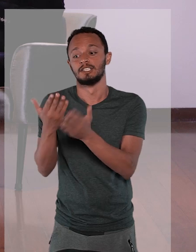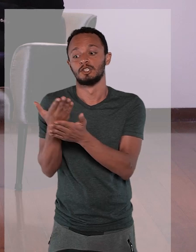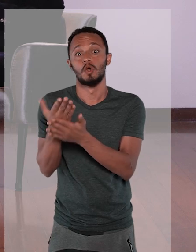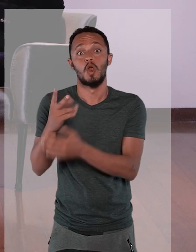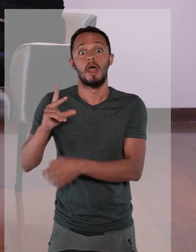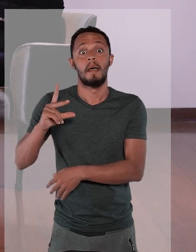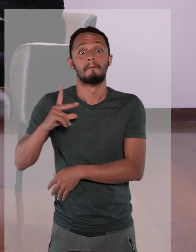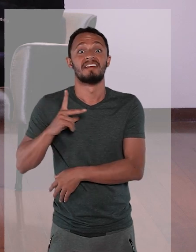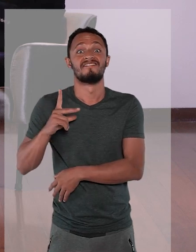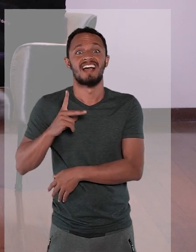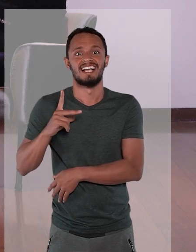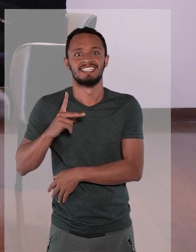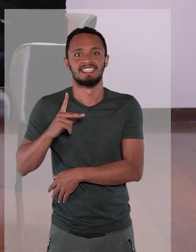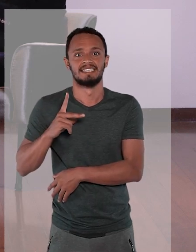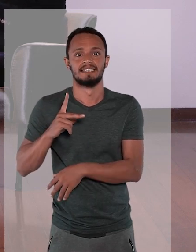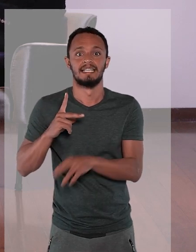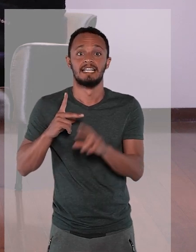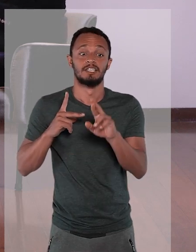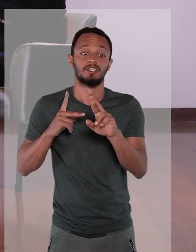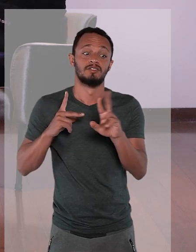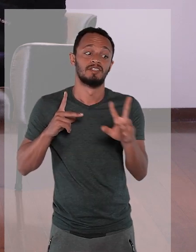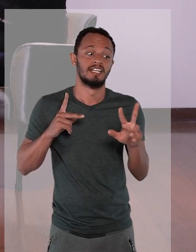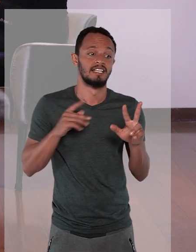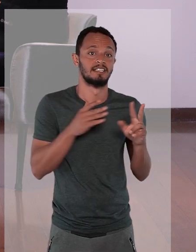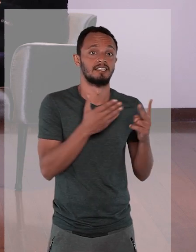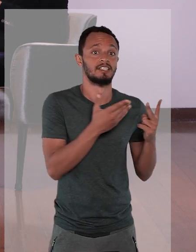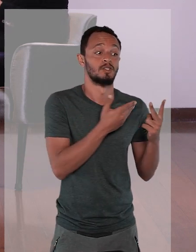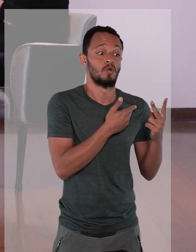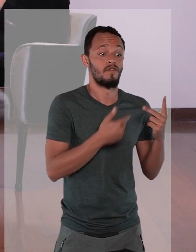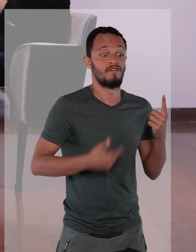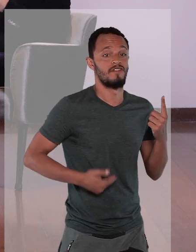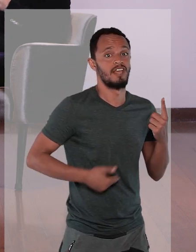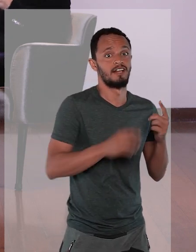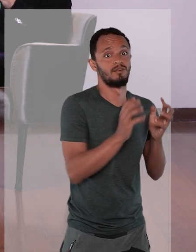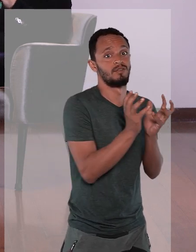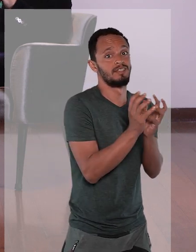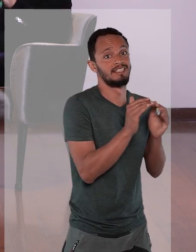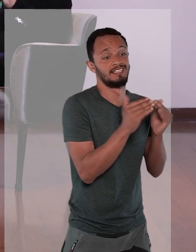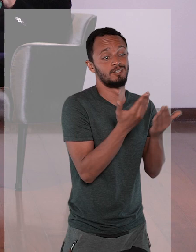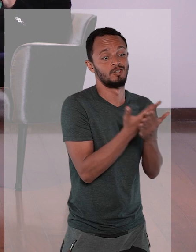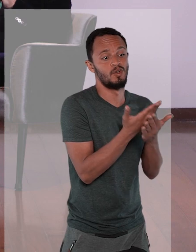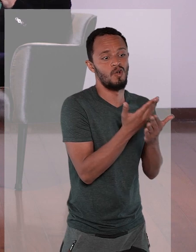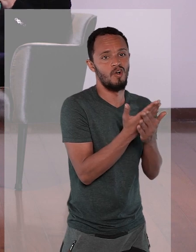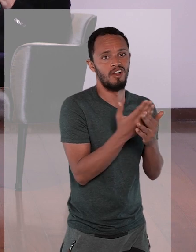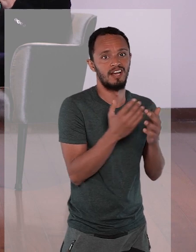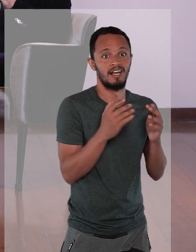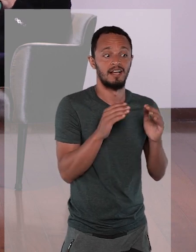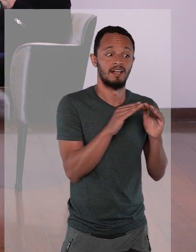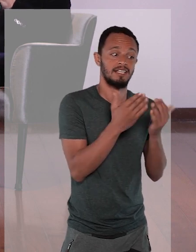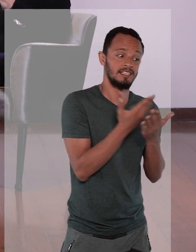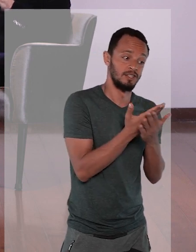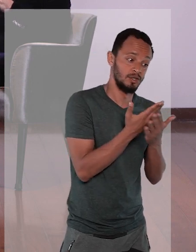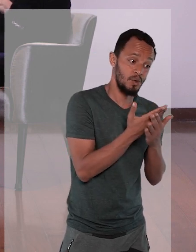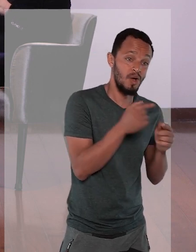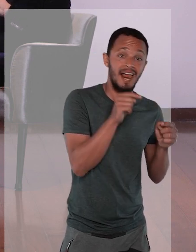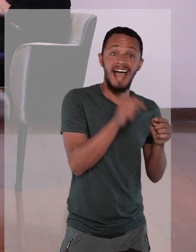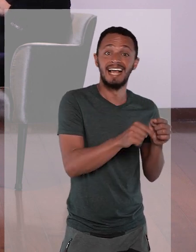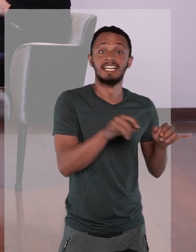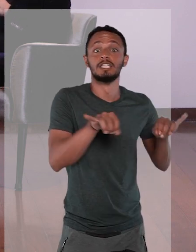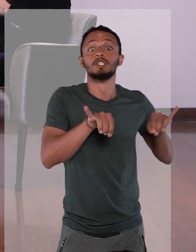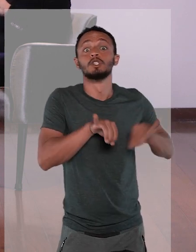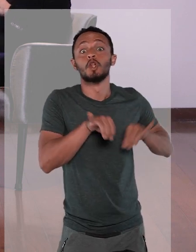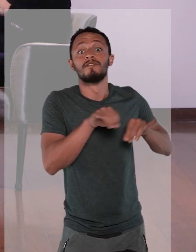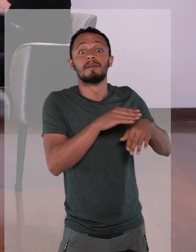bem diferente das escolas públicas, onde certamente as crianças estavam sofrendo muito mais.